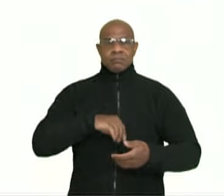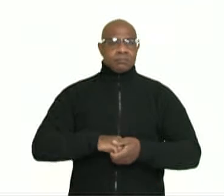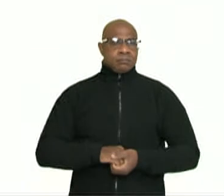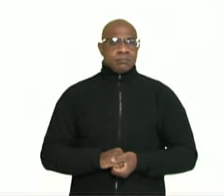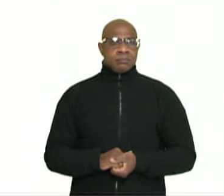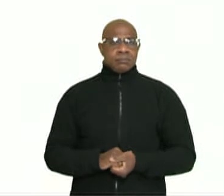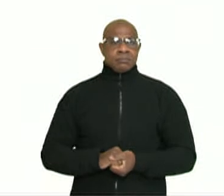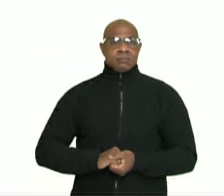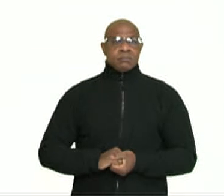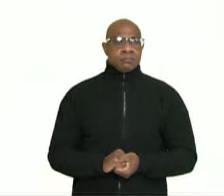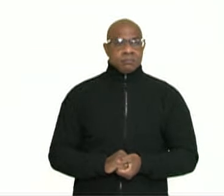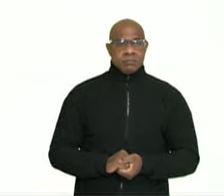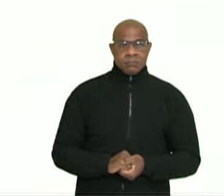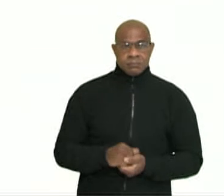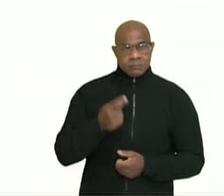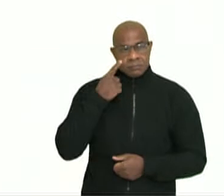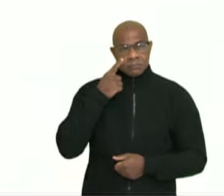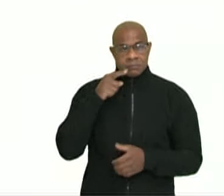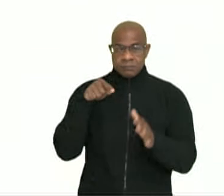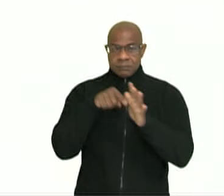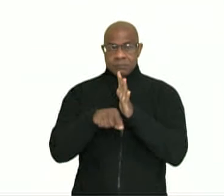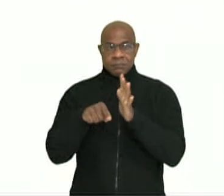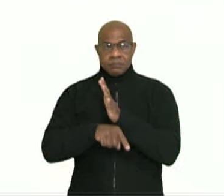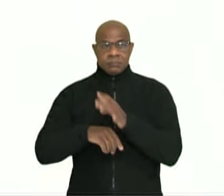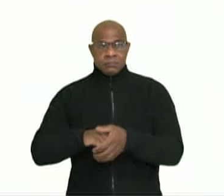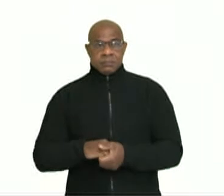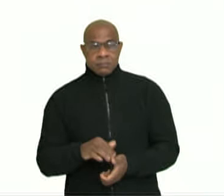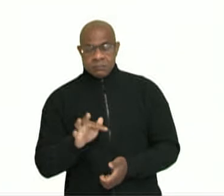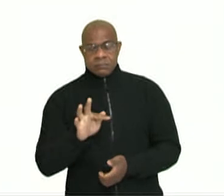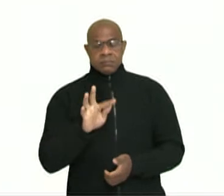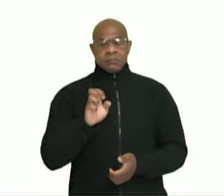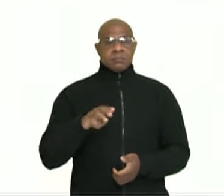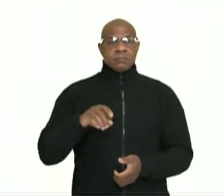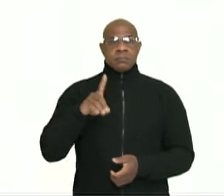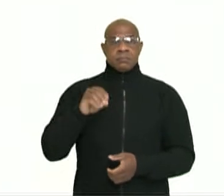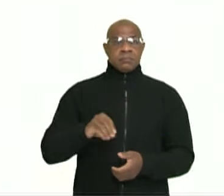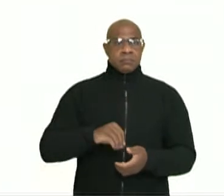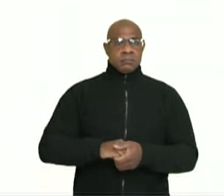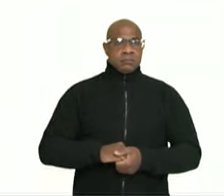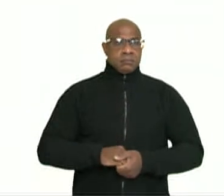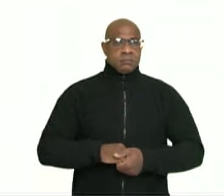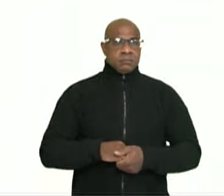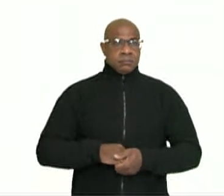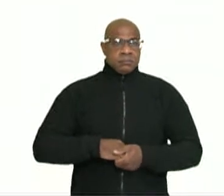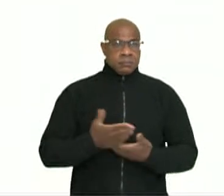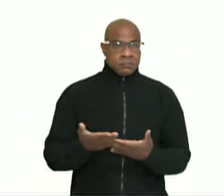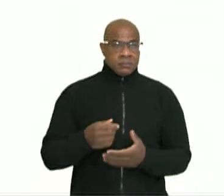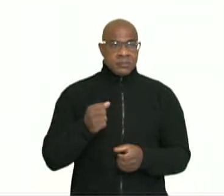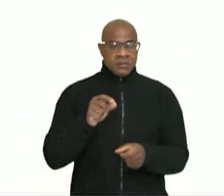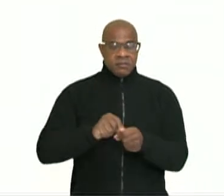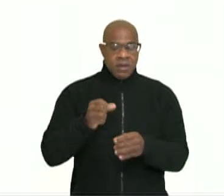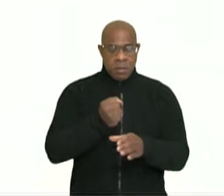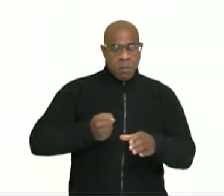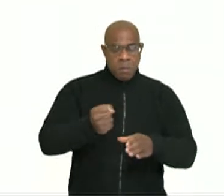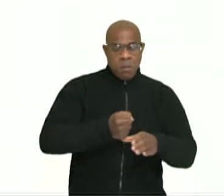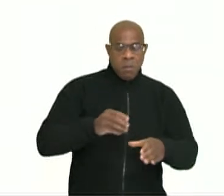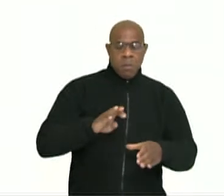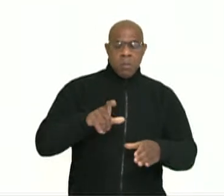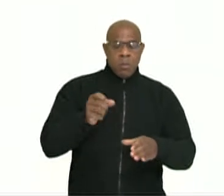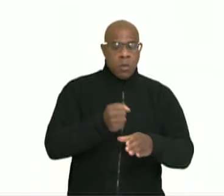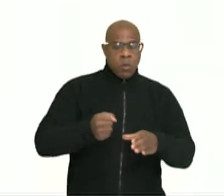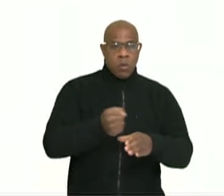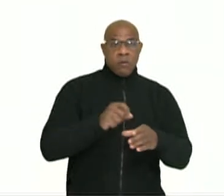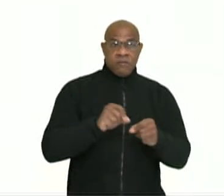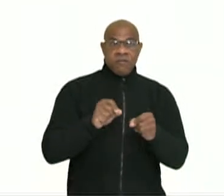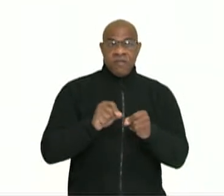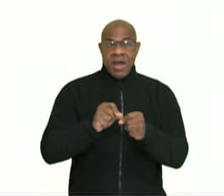o que nós temos aqui na nossa pergunta, ó. Fernanda é boleira de mão cheia. Sempre busca caprichar e fazer o seu melhor